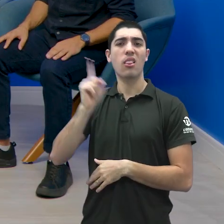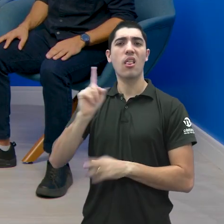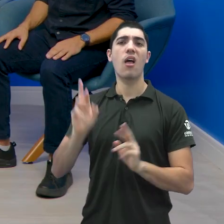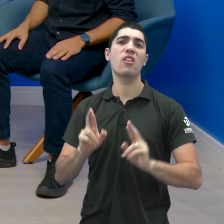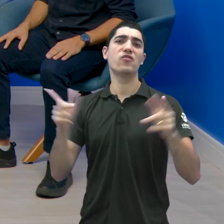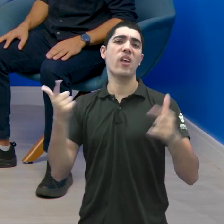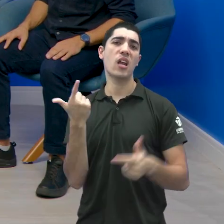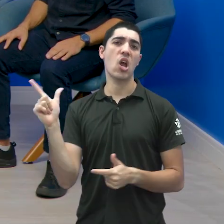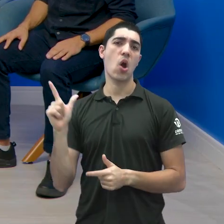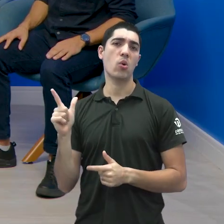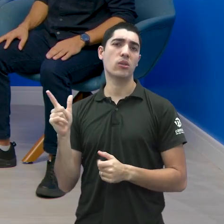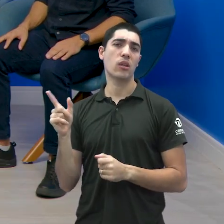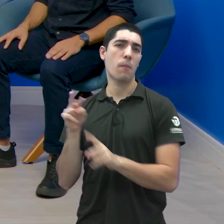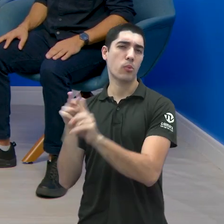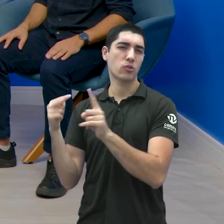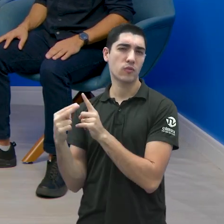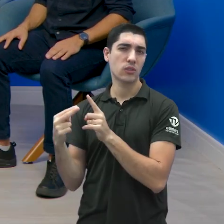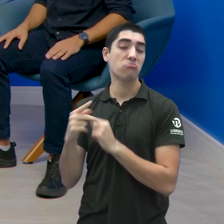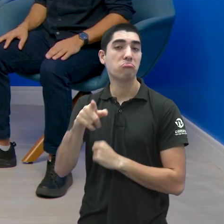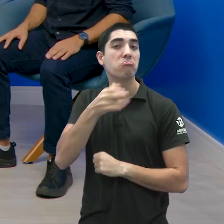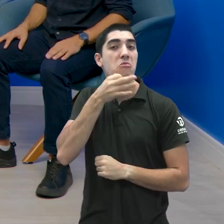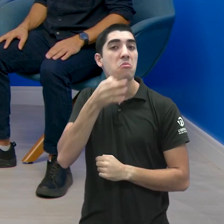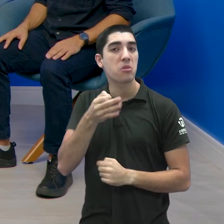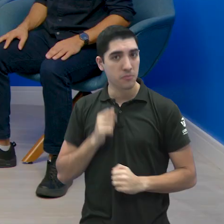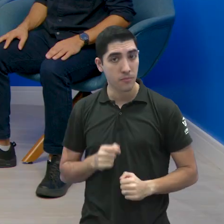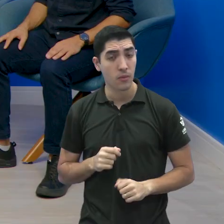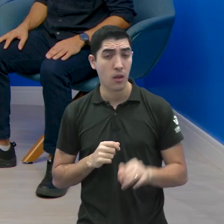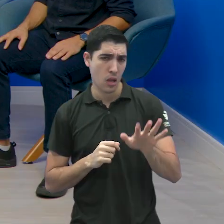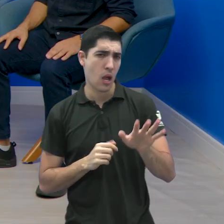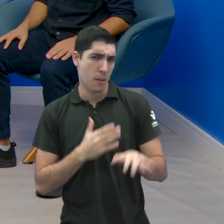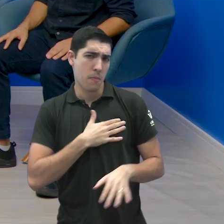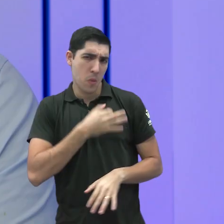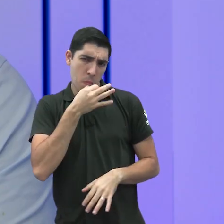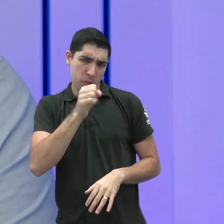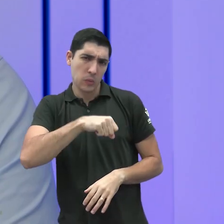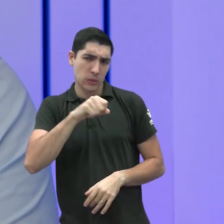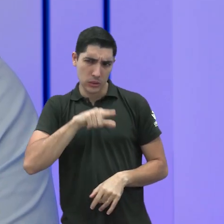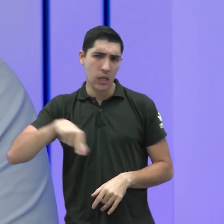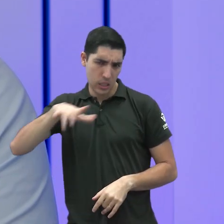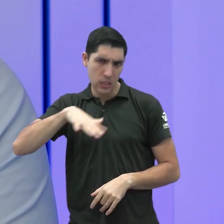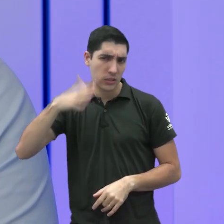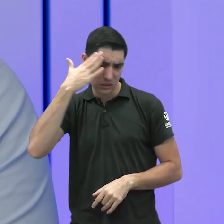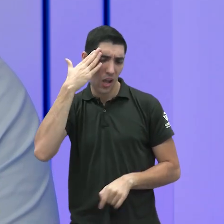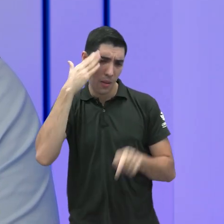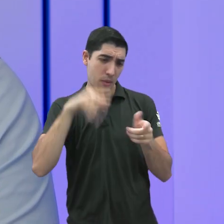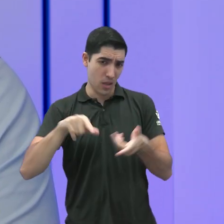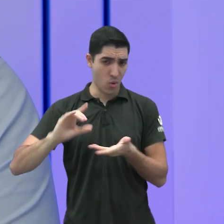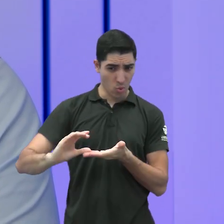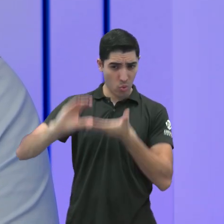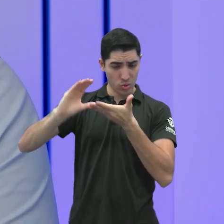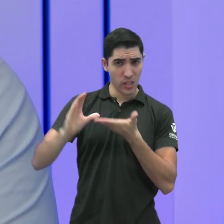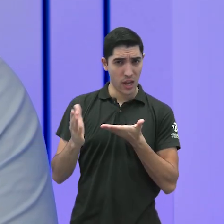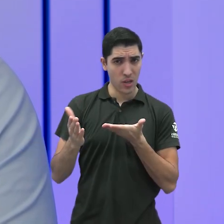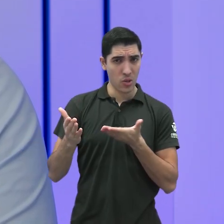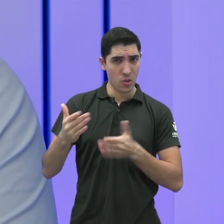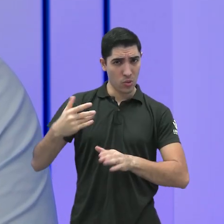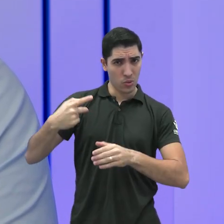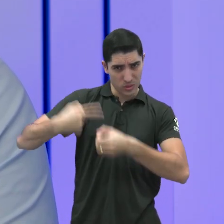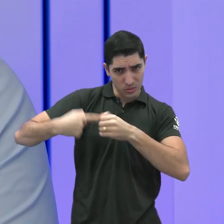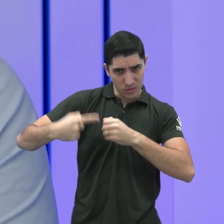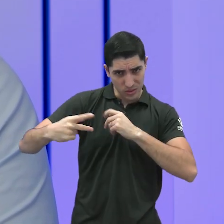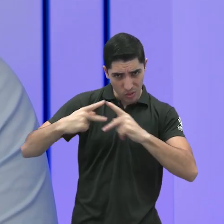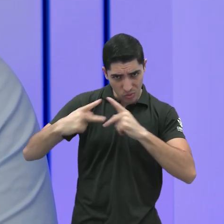que é uma participação política? Olha, eu acredito que sim. O Conselho Municipal de Juventude, a gente vê